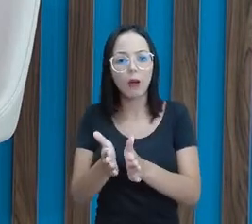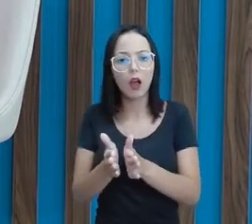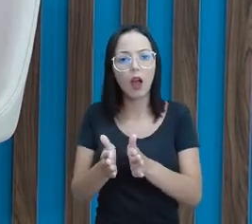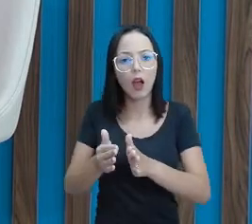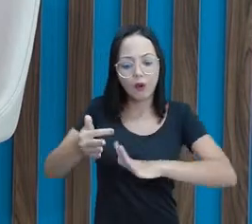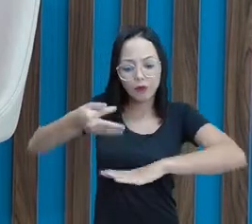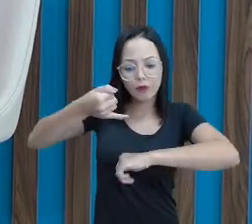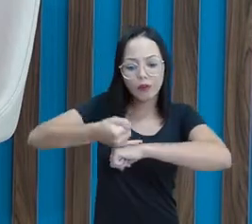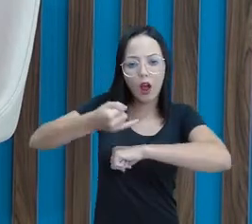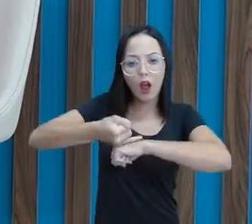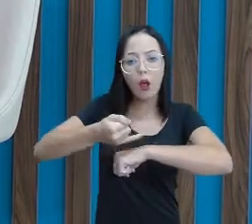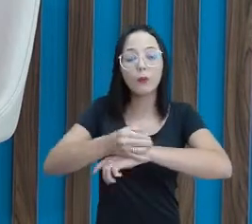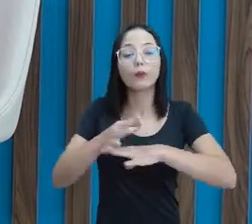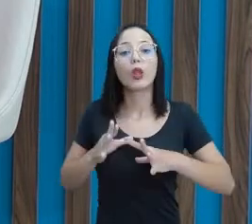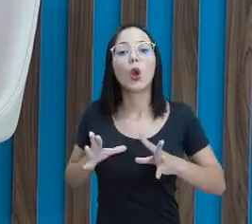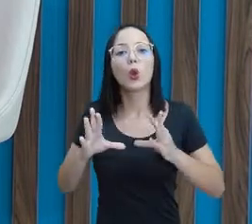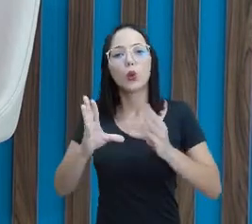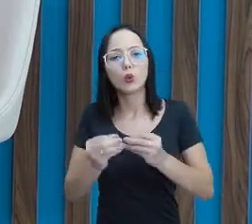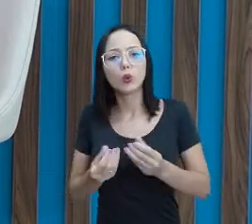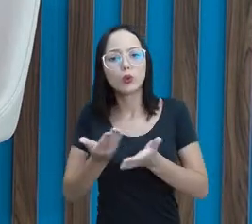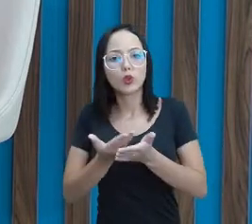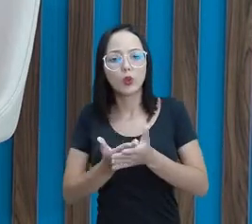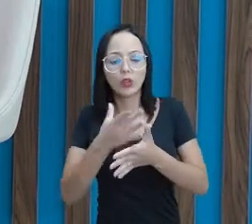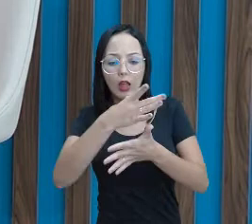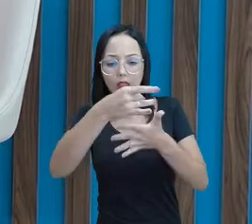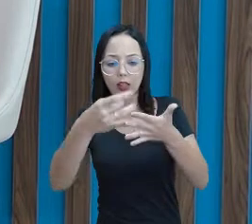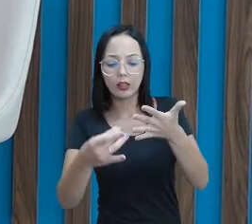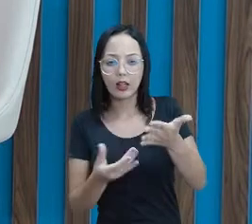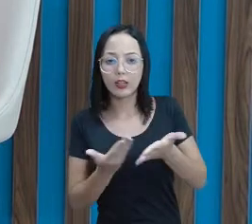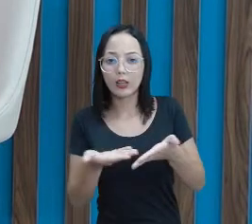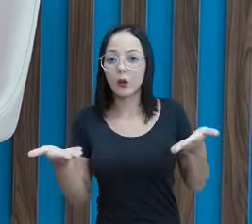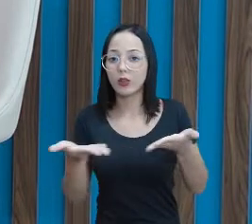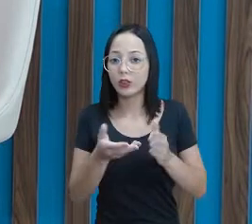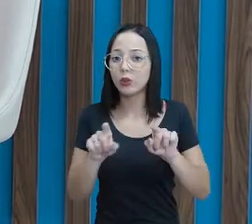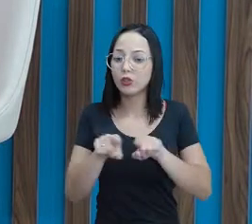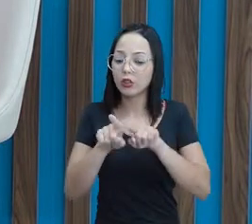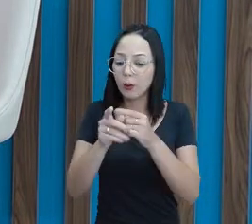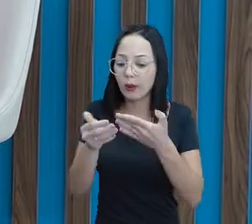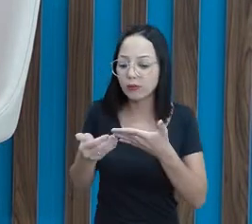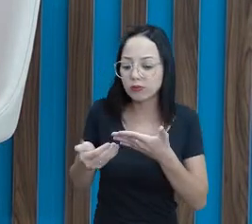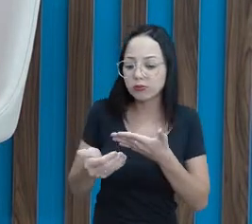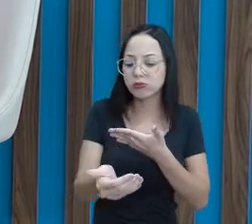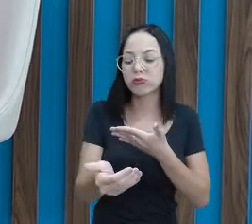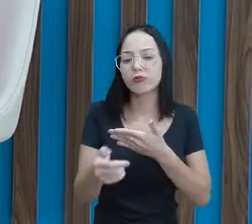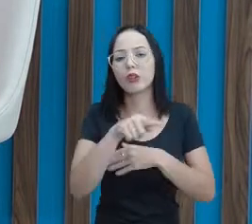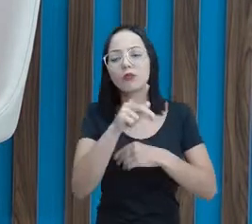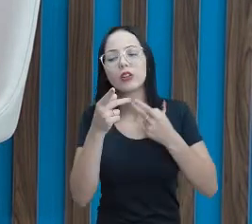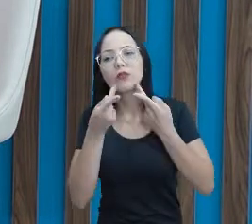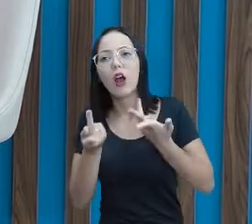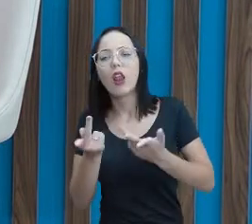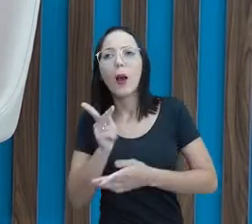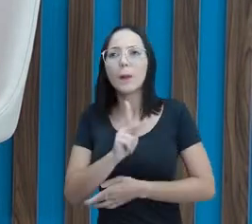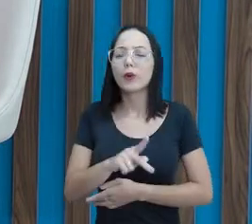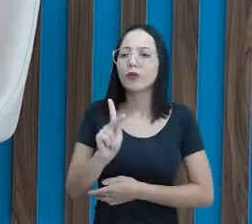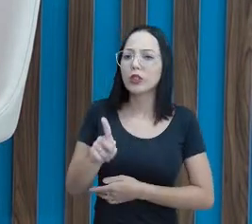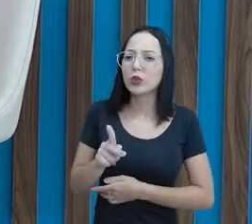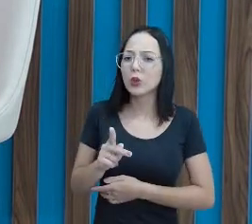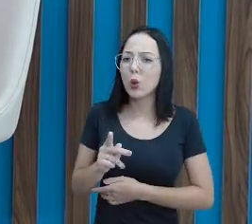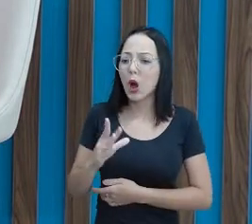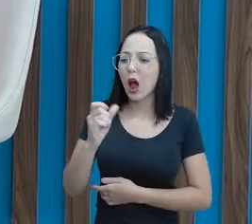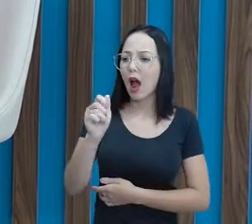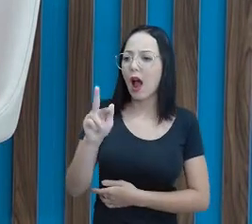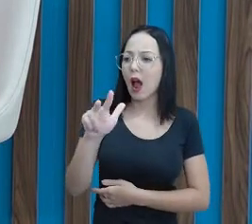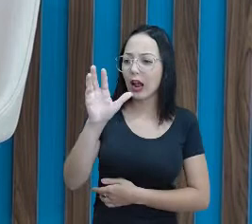vez. Tudo isso a gente vai ver com mais detalhes aqui na nossa aula de hoje, um pouquinho mais na frente. Aí vocês dizem, poxa professor, carvão